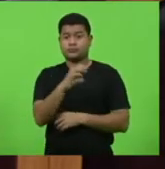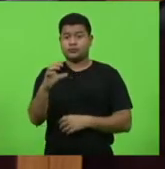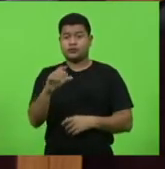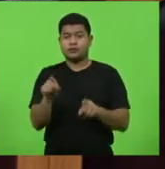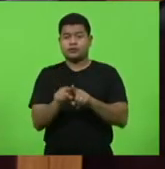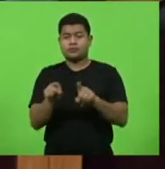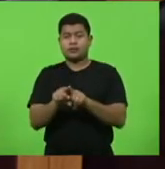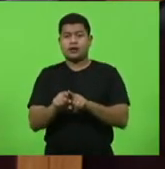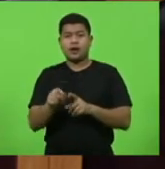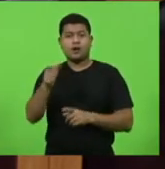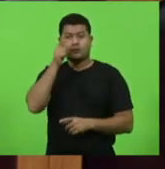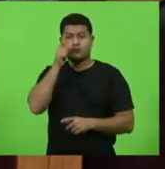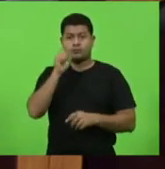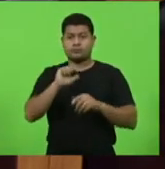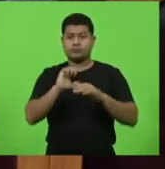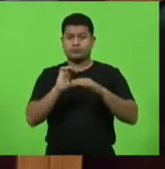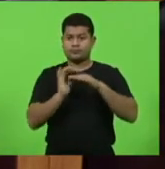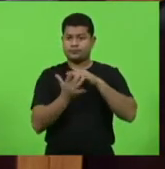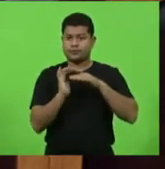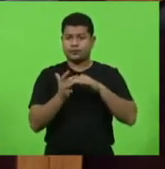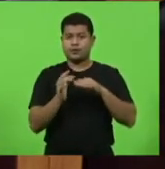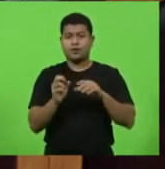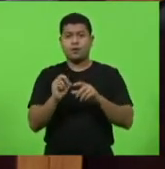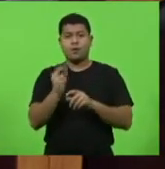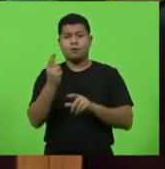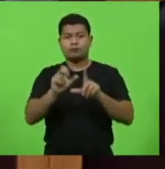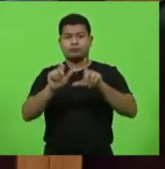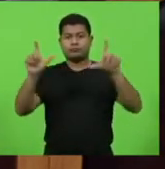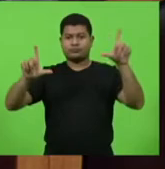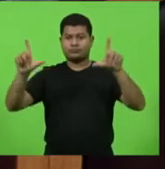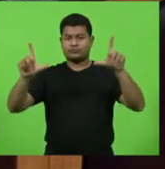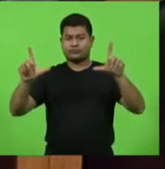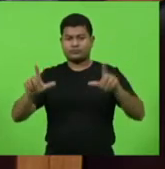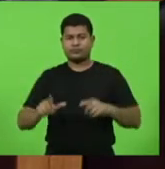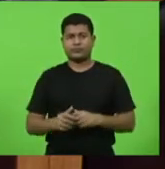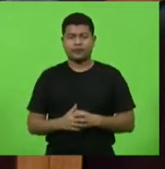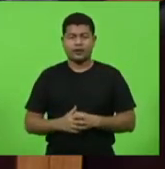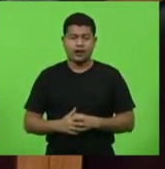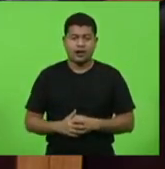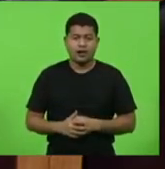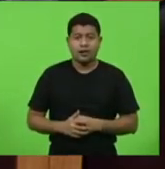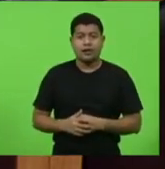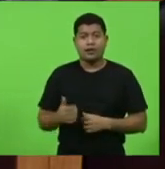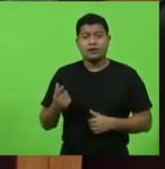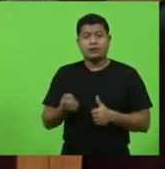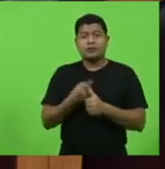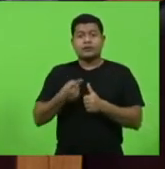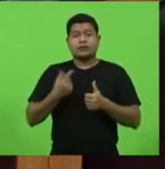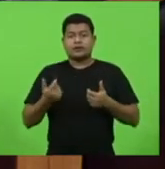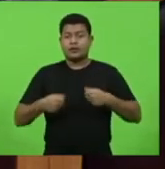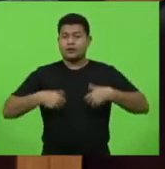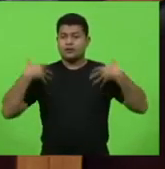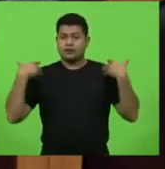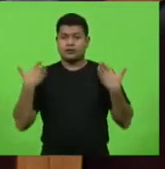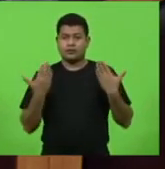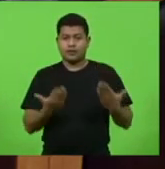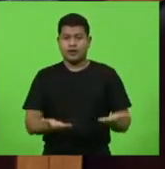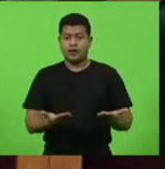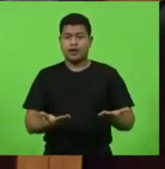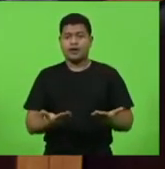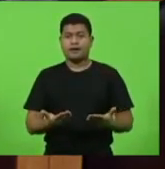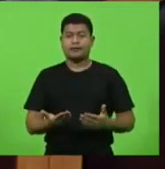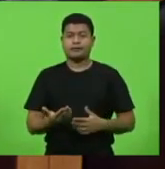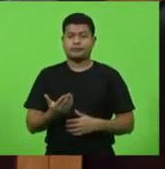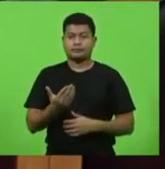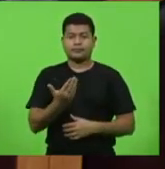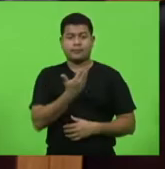ALESC, Assembleia Legislativa. Primeiramente, não poderia ser diferente, quero prestar minha homenagem ao nosso